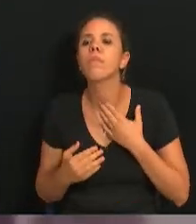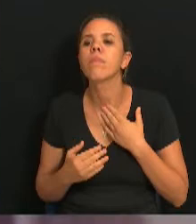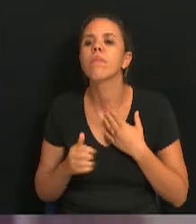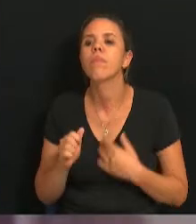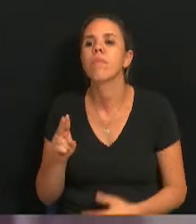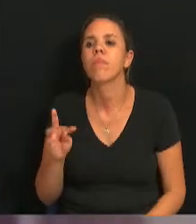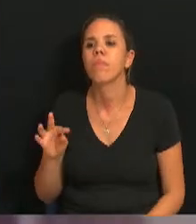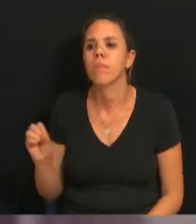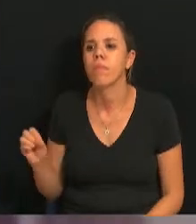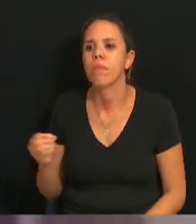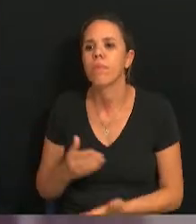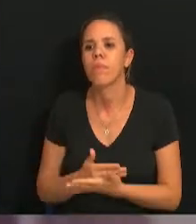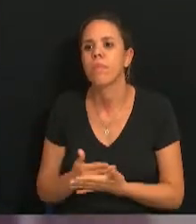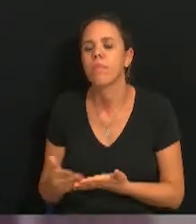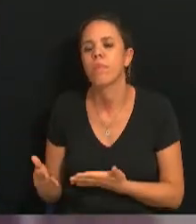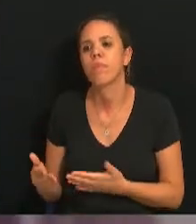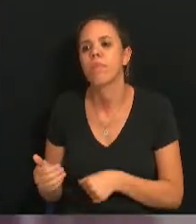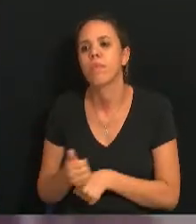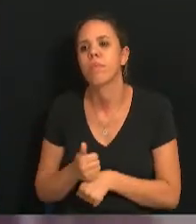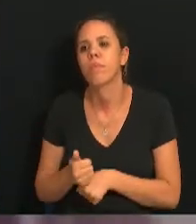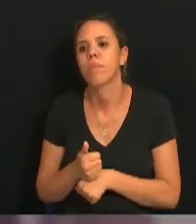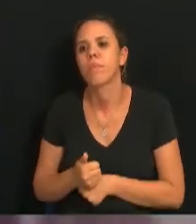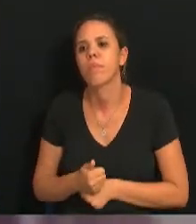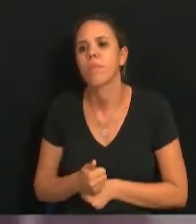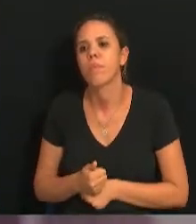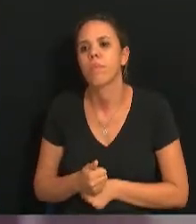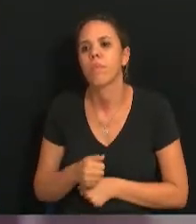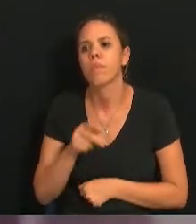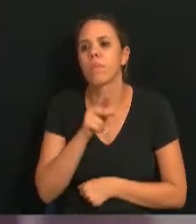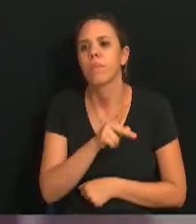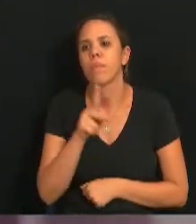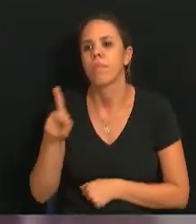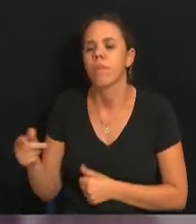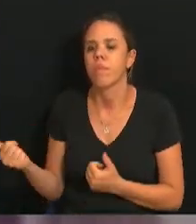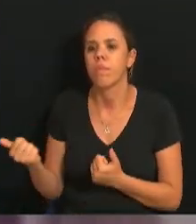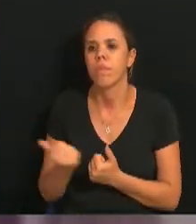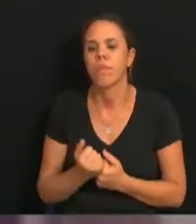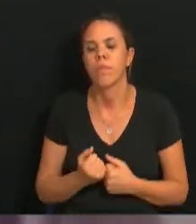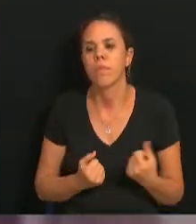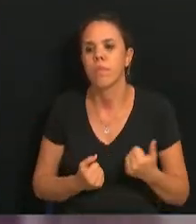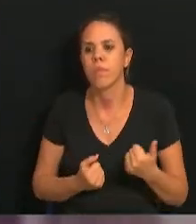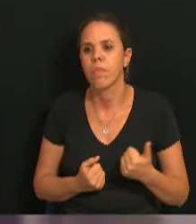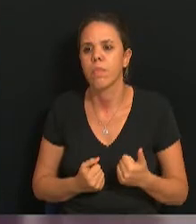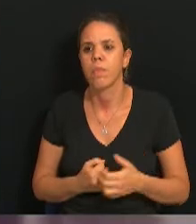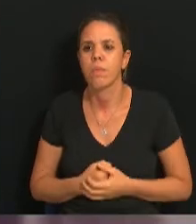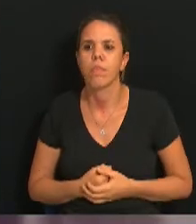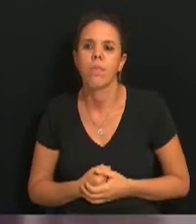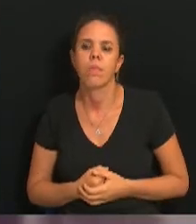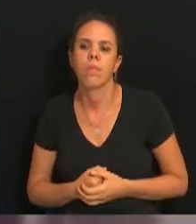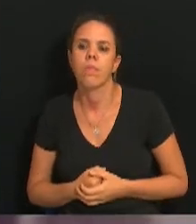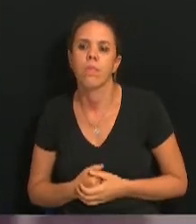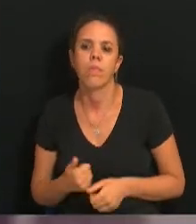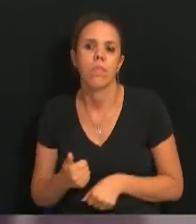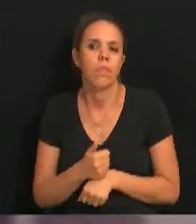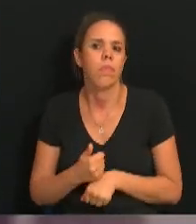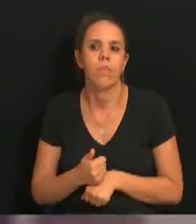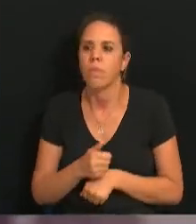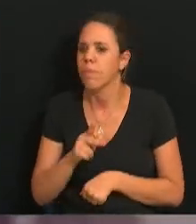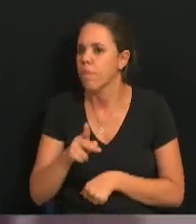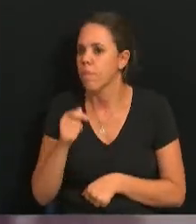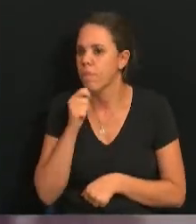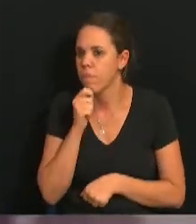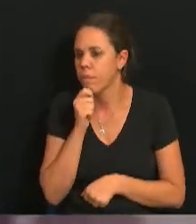fez a introdução aí do nosso cargo. Eu sou professora adjunta 1, então, no nosso cargo de professora adjunto